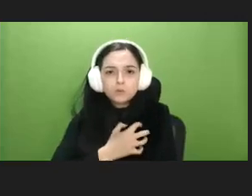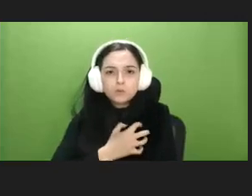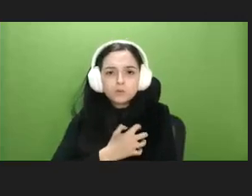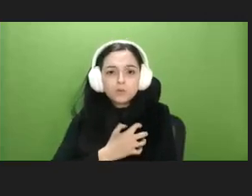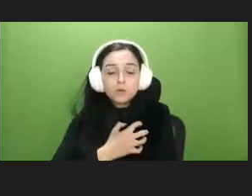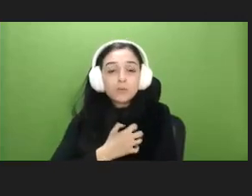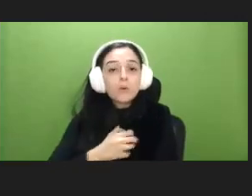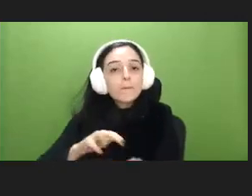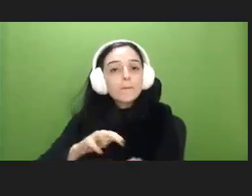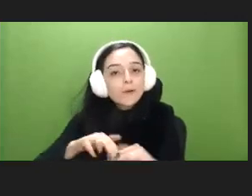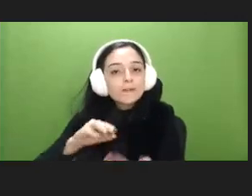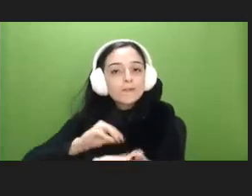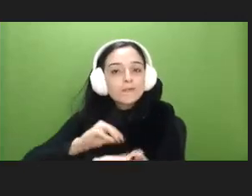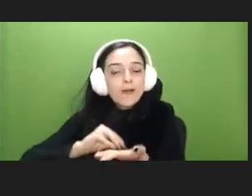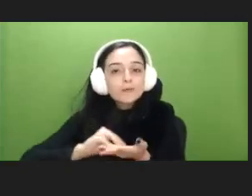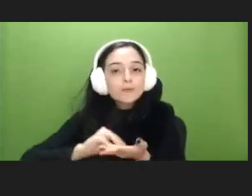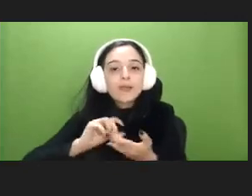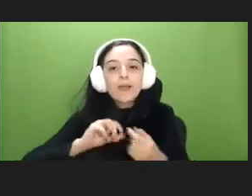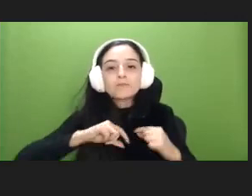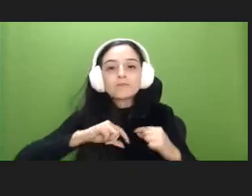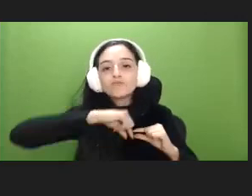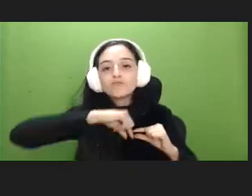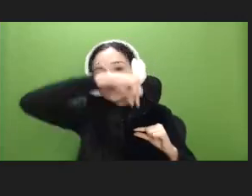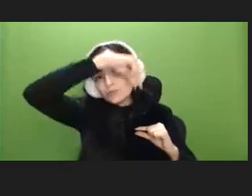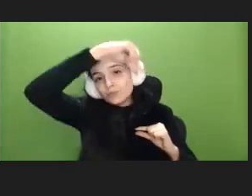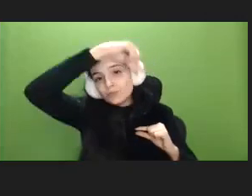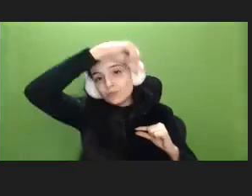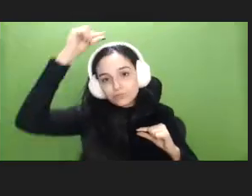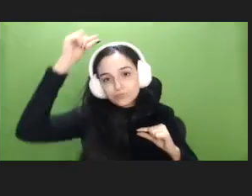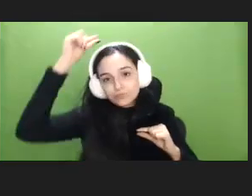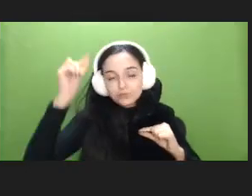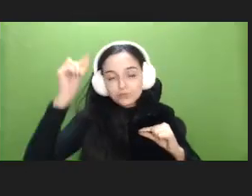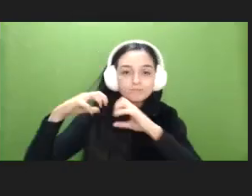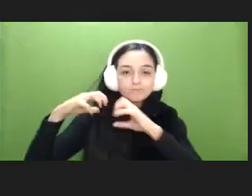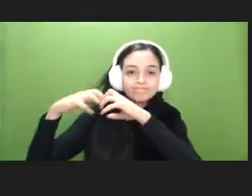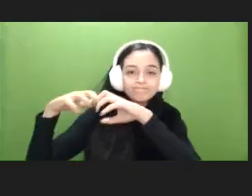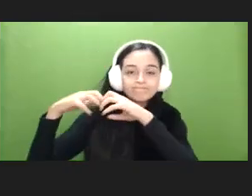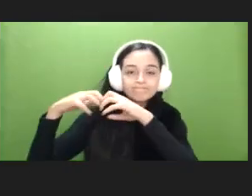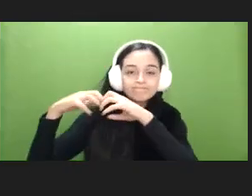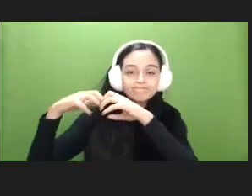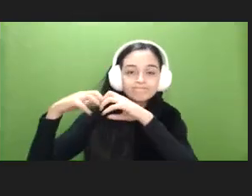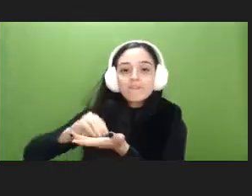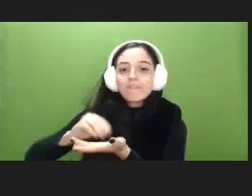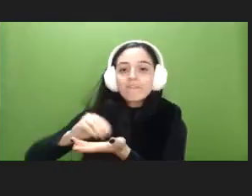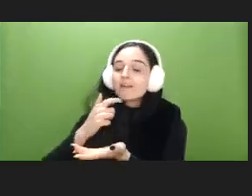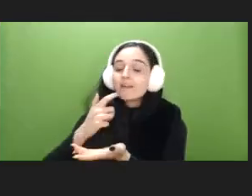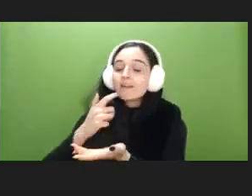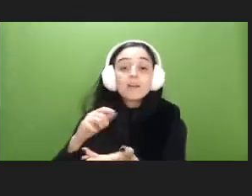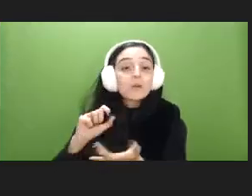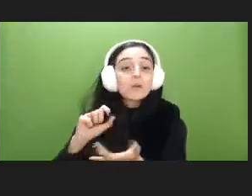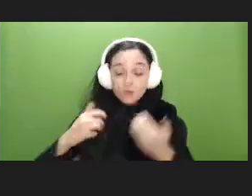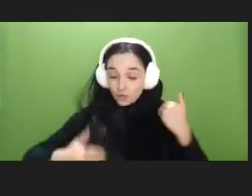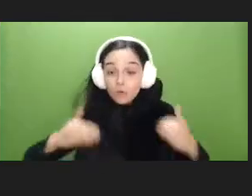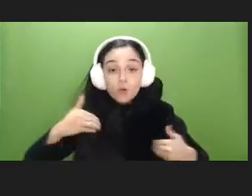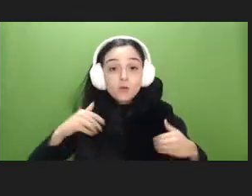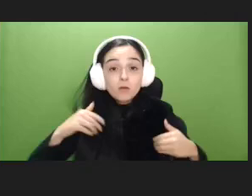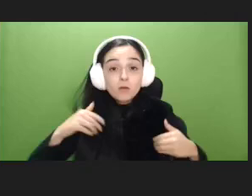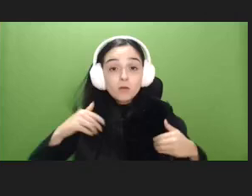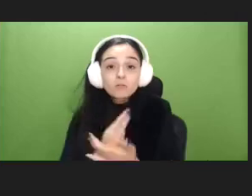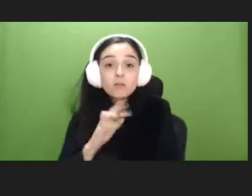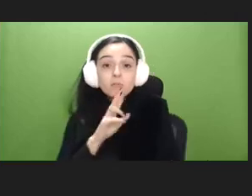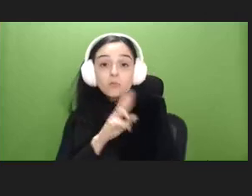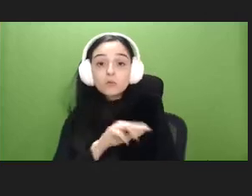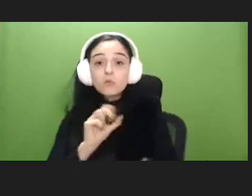cérebro. E o organismo, qual é a resposta? A pessoa perde a consciência, deita no chão, né? Fica